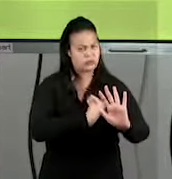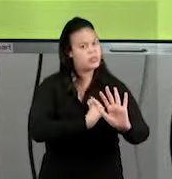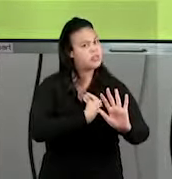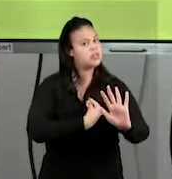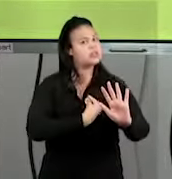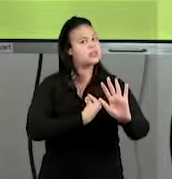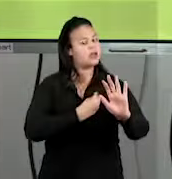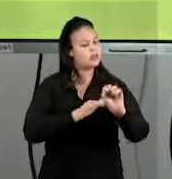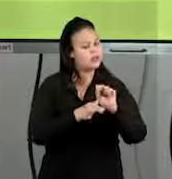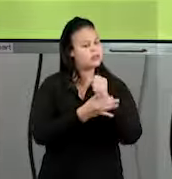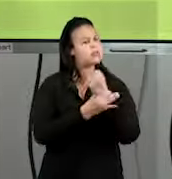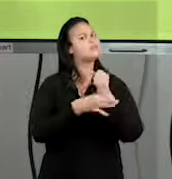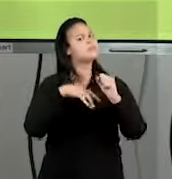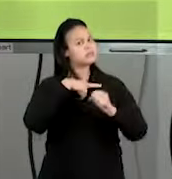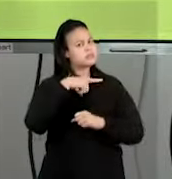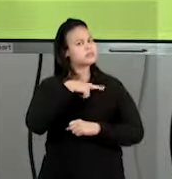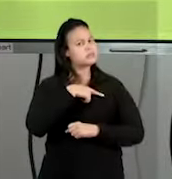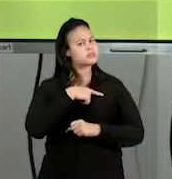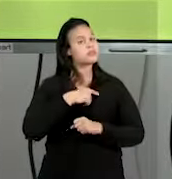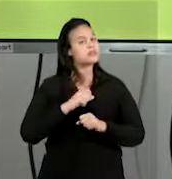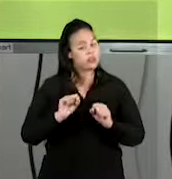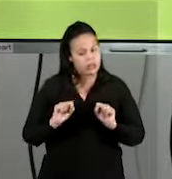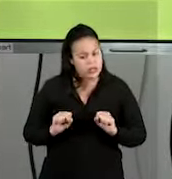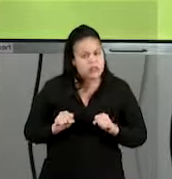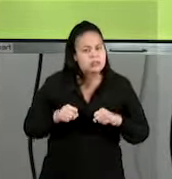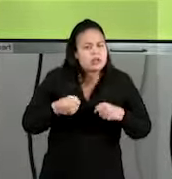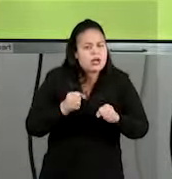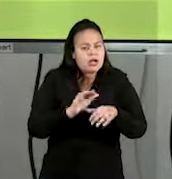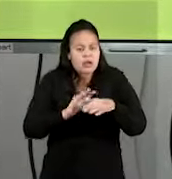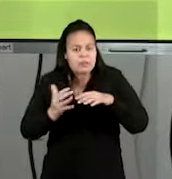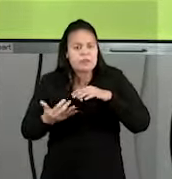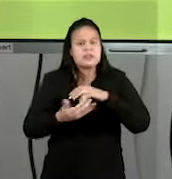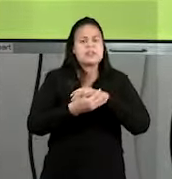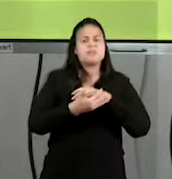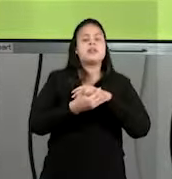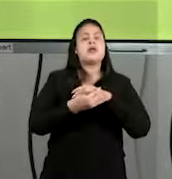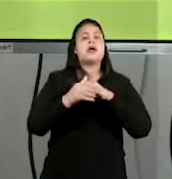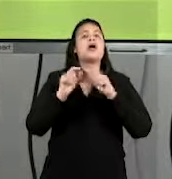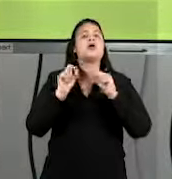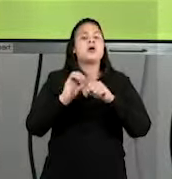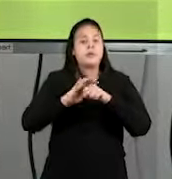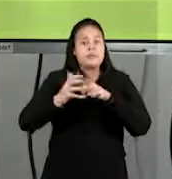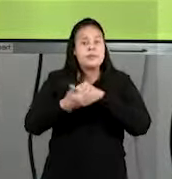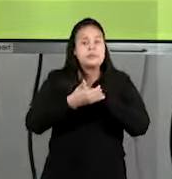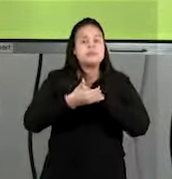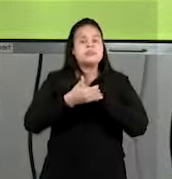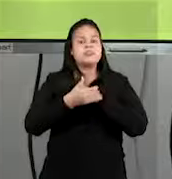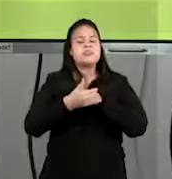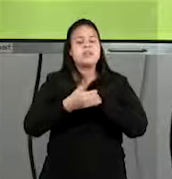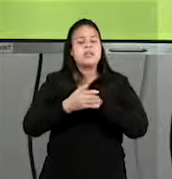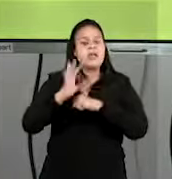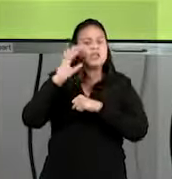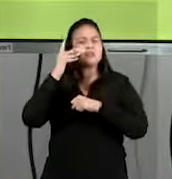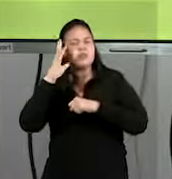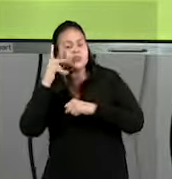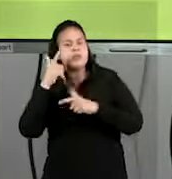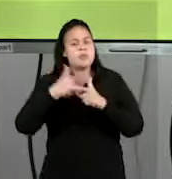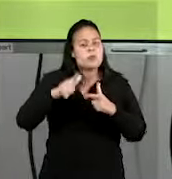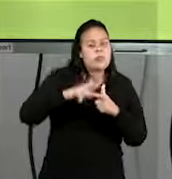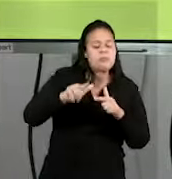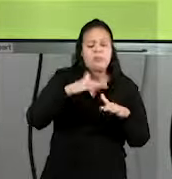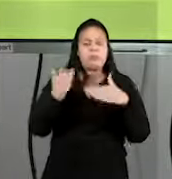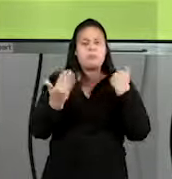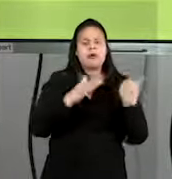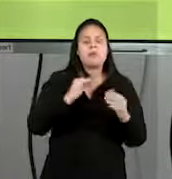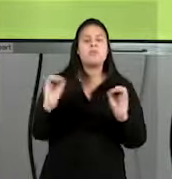ser preservado. Por isso houve todo esse esforço durante a pandemia em buscar soluções para que as pessoas não morressem. Porque o ser humano tem o